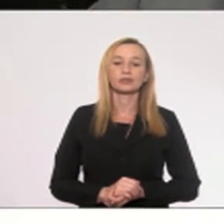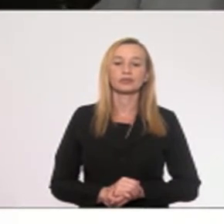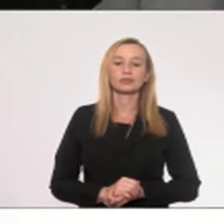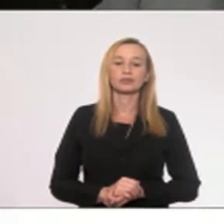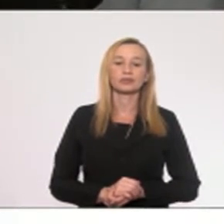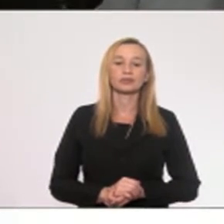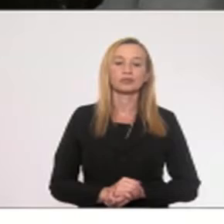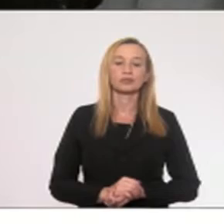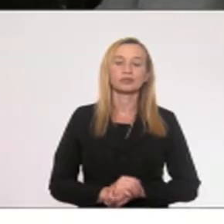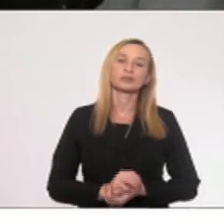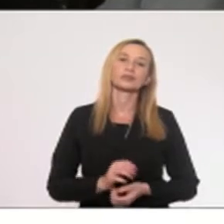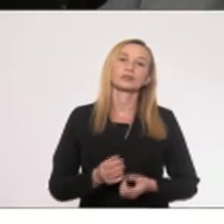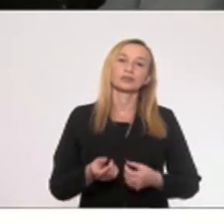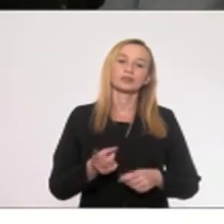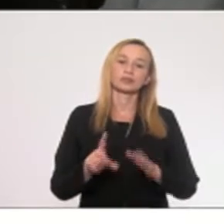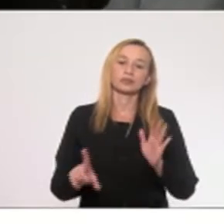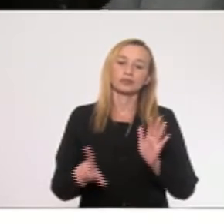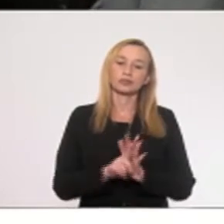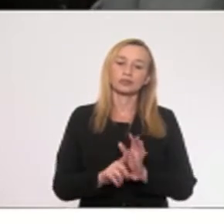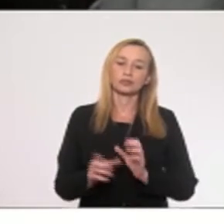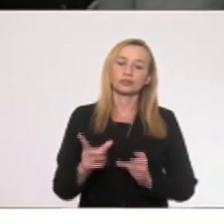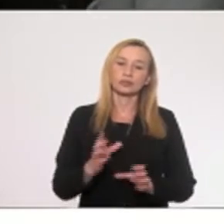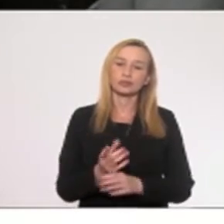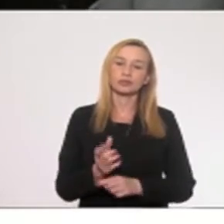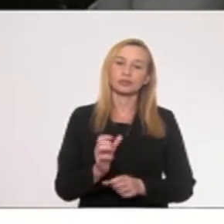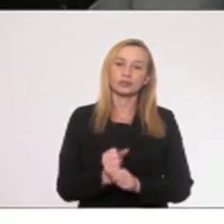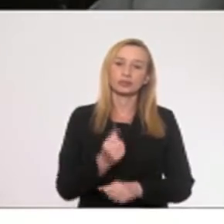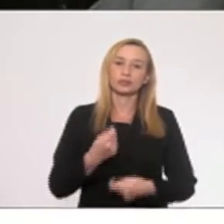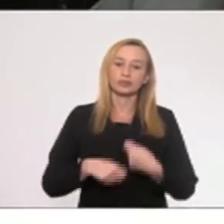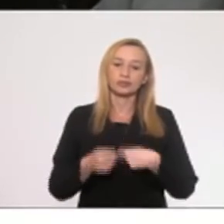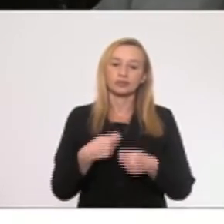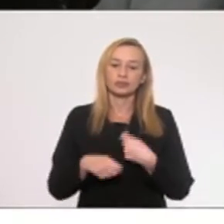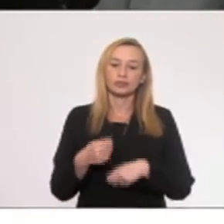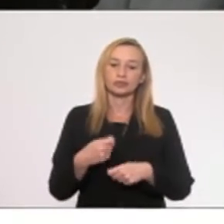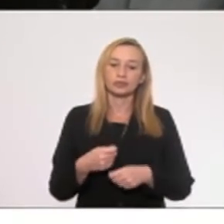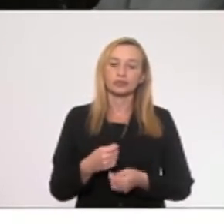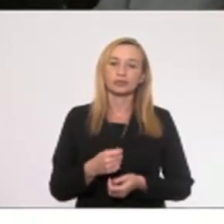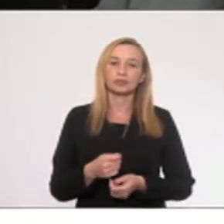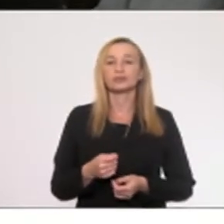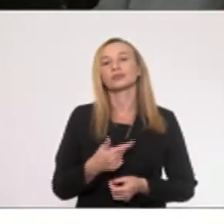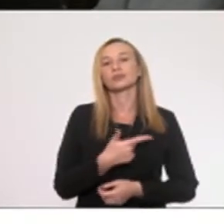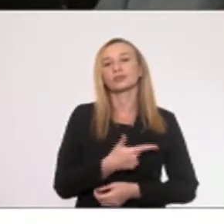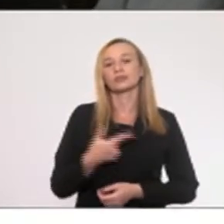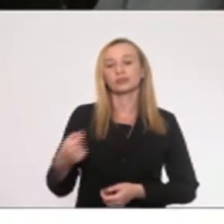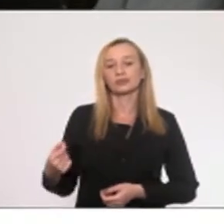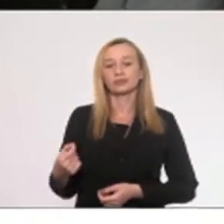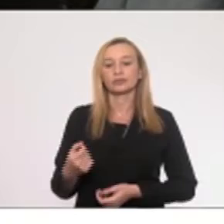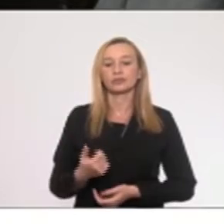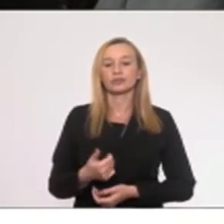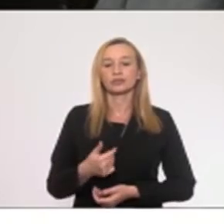Orçamento Anual 2020 e da outras providências. Pode fazer a leitura. Para mim, 178, por favor, Amorim.